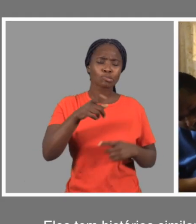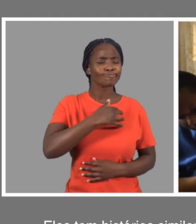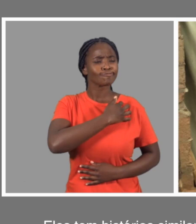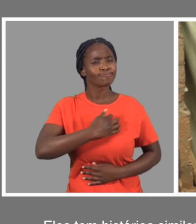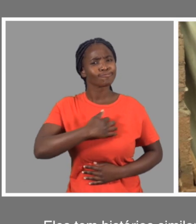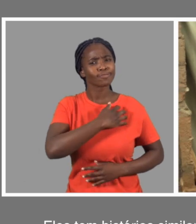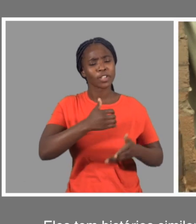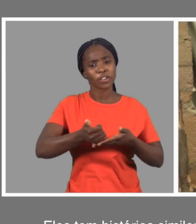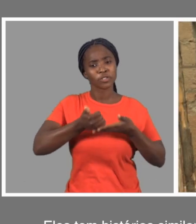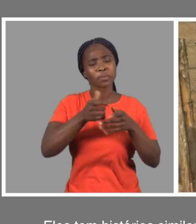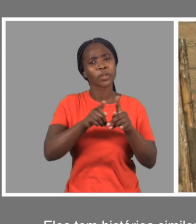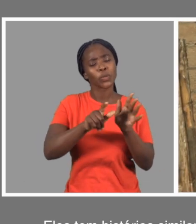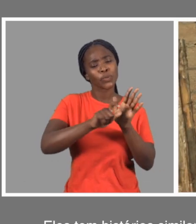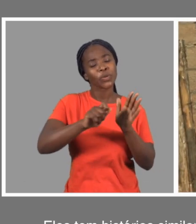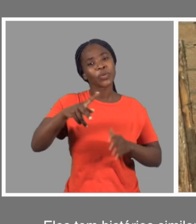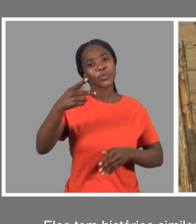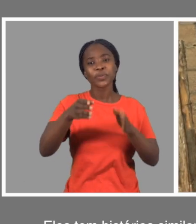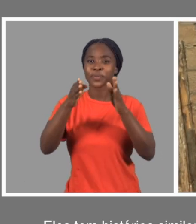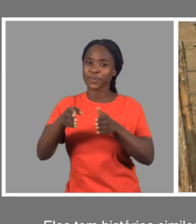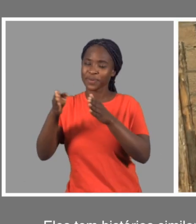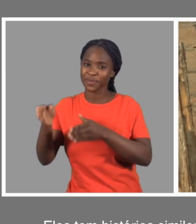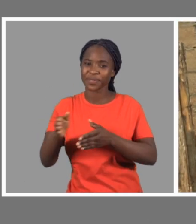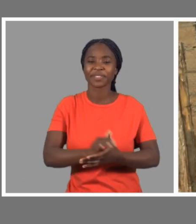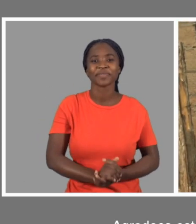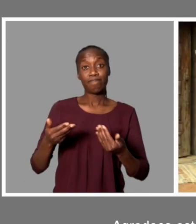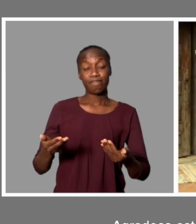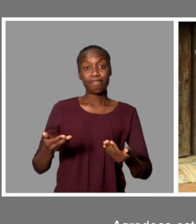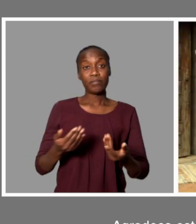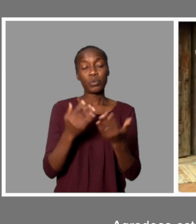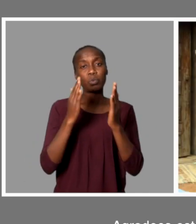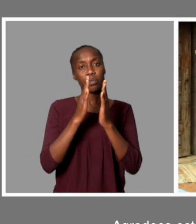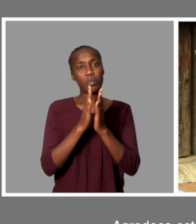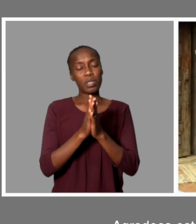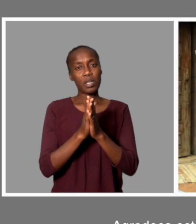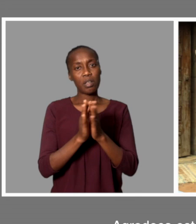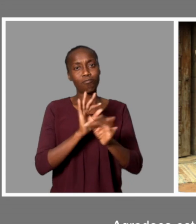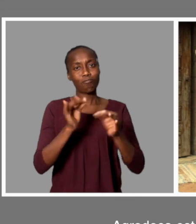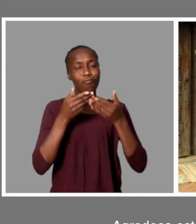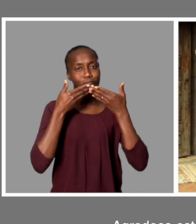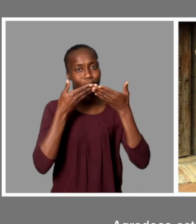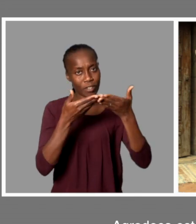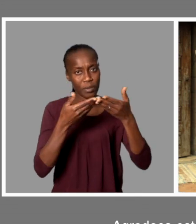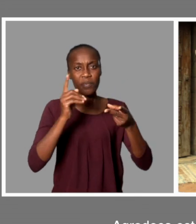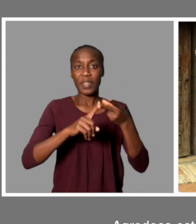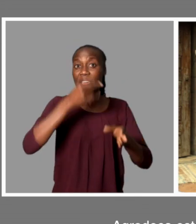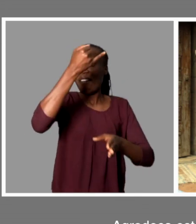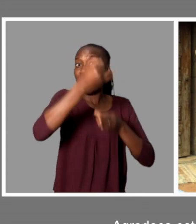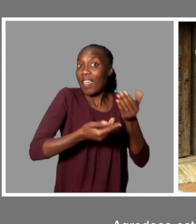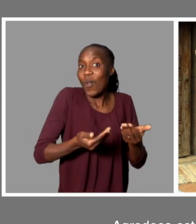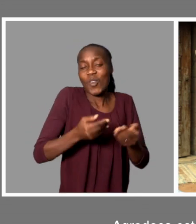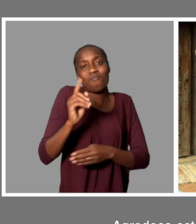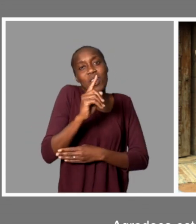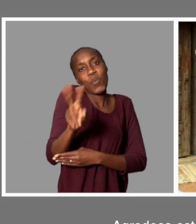outras pessoas de boa fé a seguirem o exemplo Agradecer esse gesto não termina por aqui